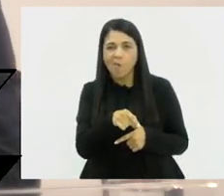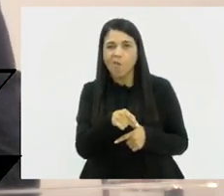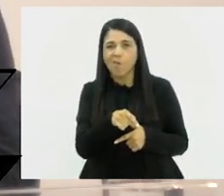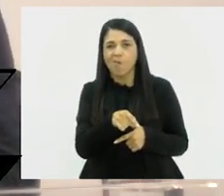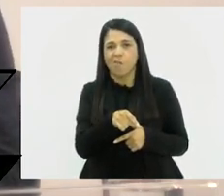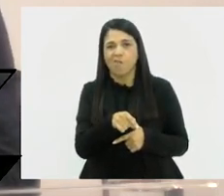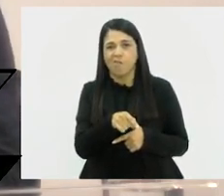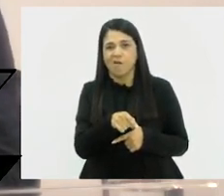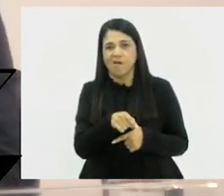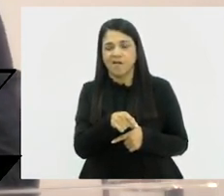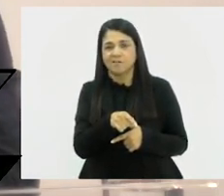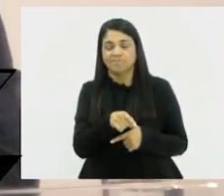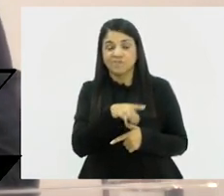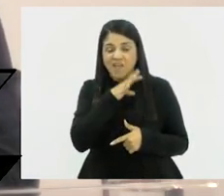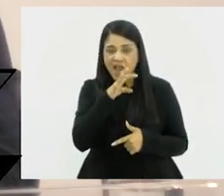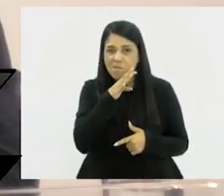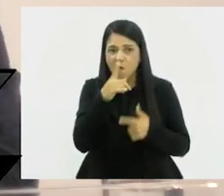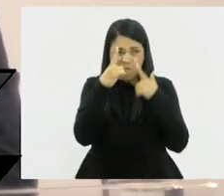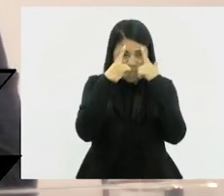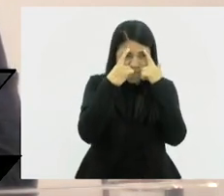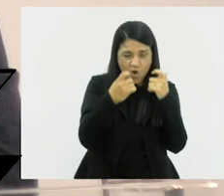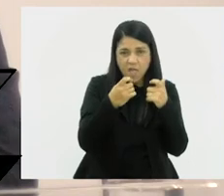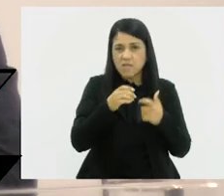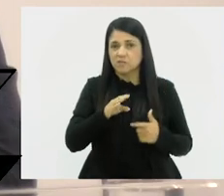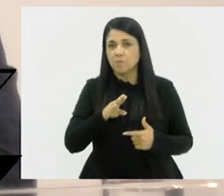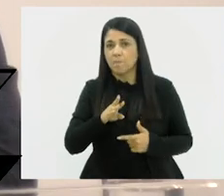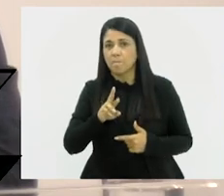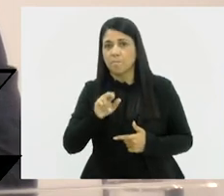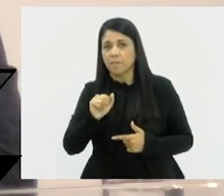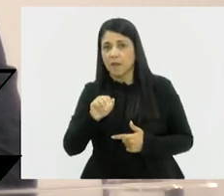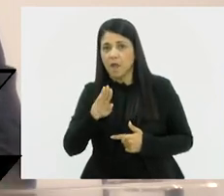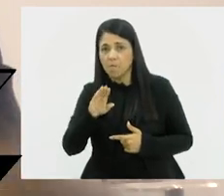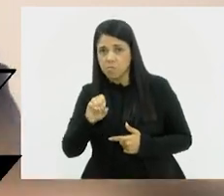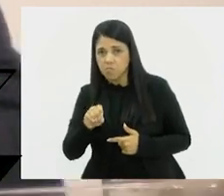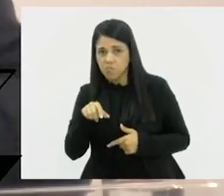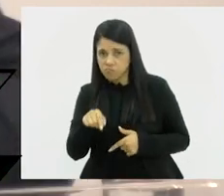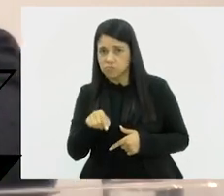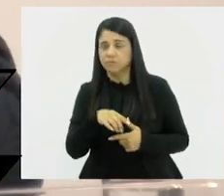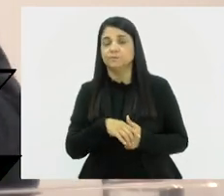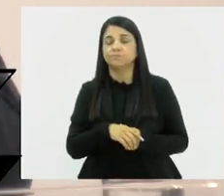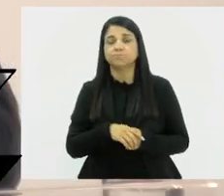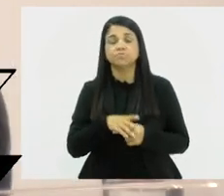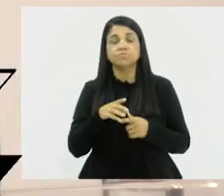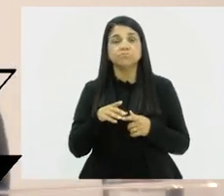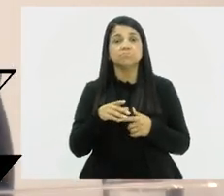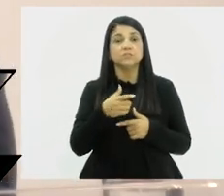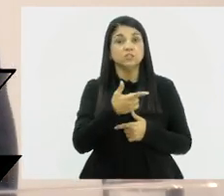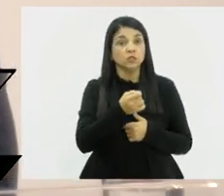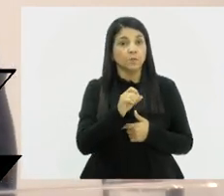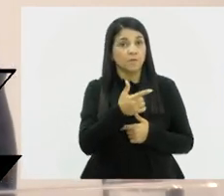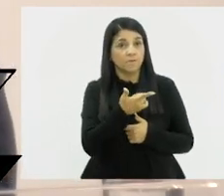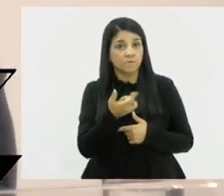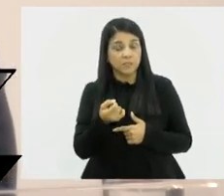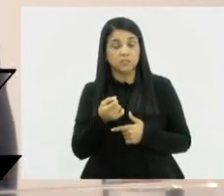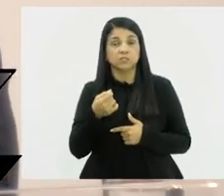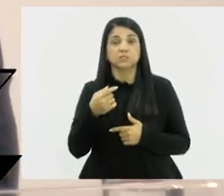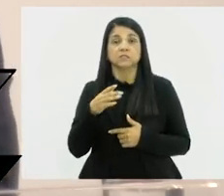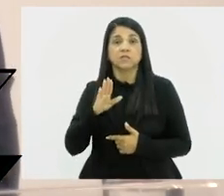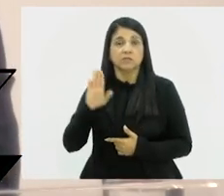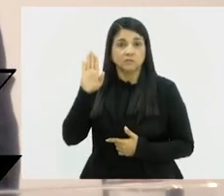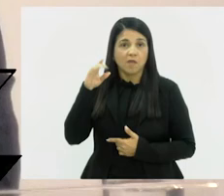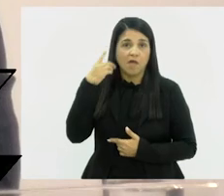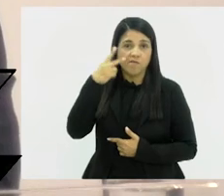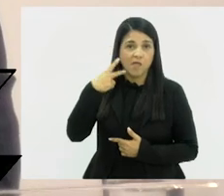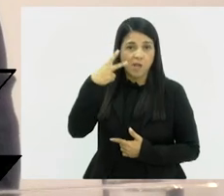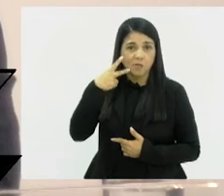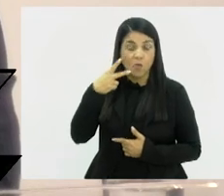completamente revoltados, transtornados. Então, na campanha de 2020, ele foi candidato a vereador e a